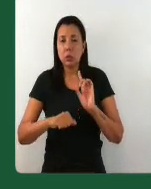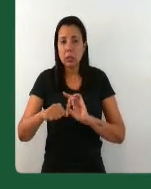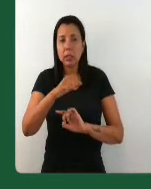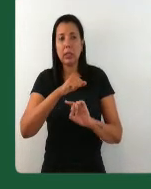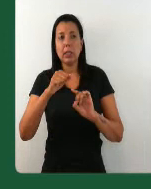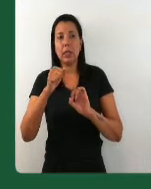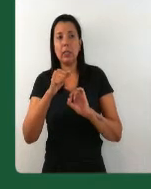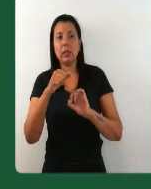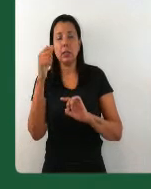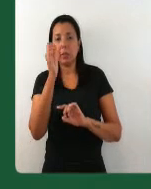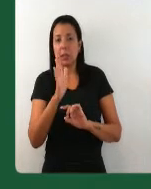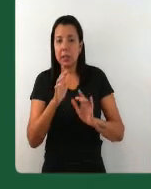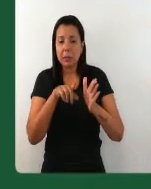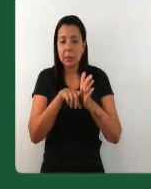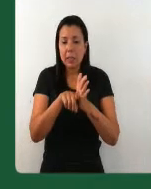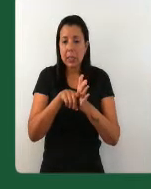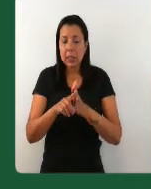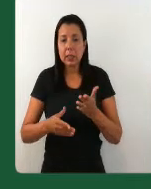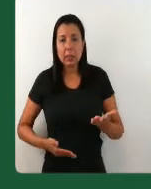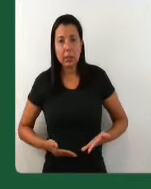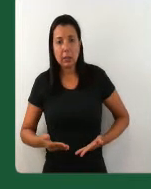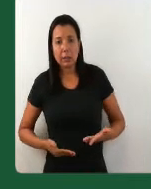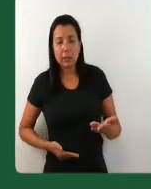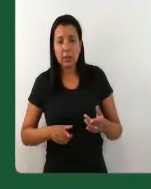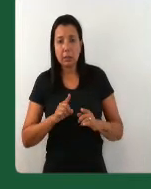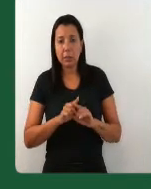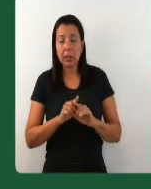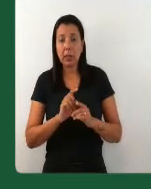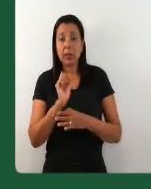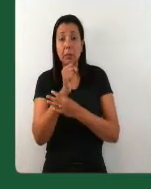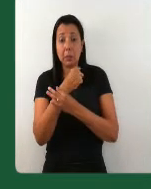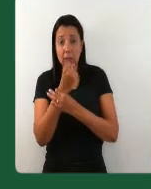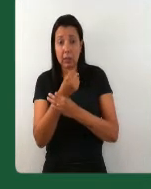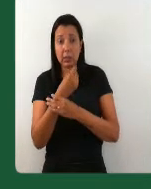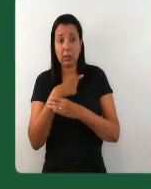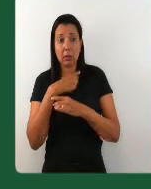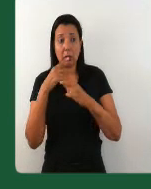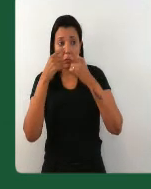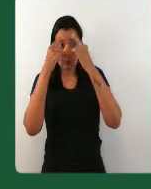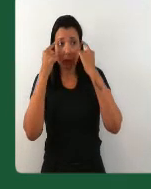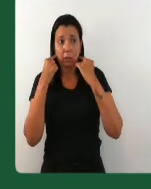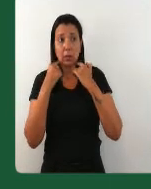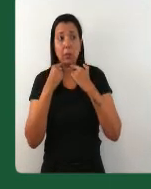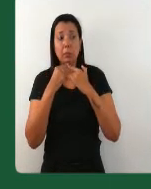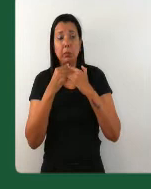de Pesquisa e Assistência para a Reabilitação Crâniofacial.